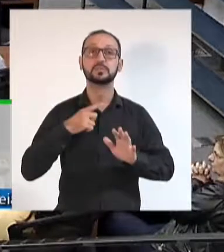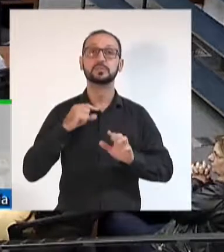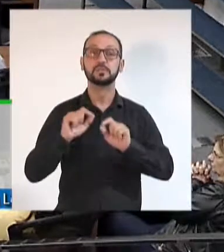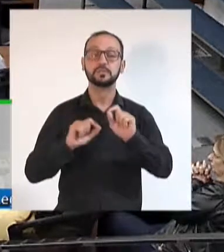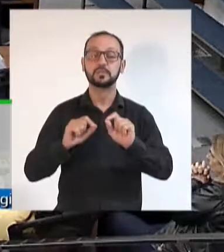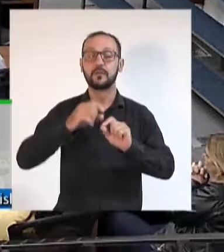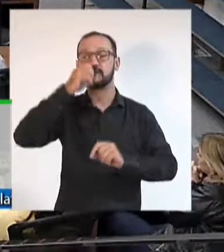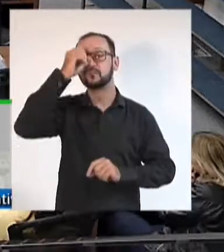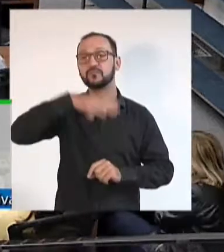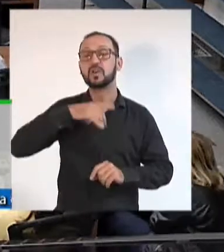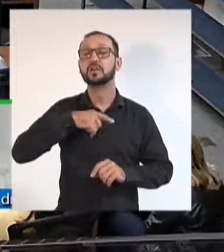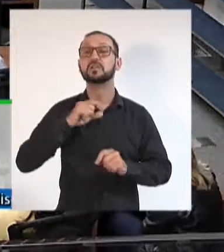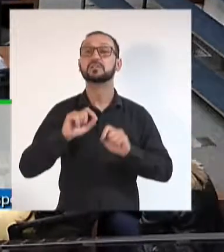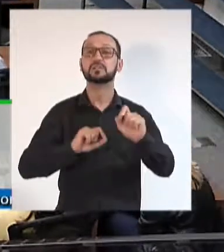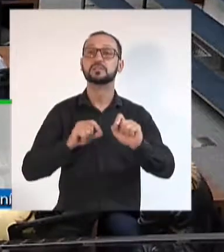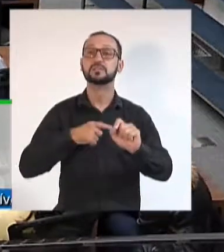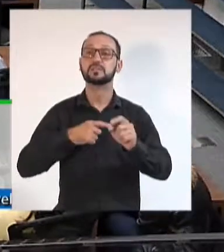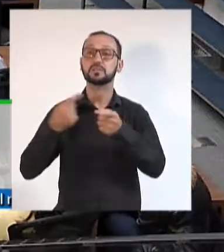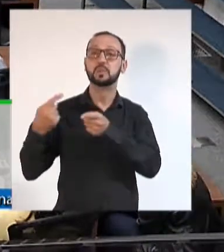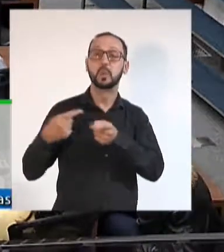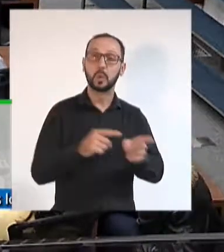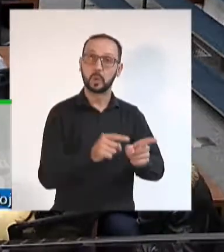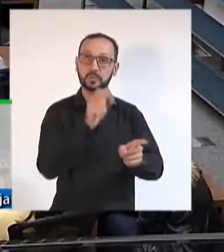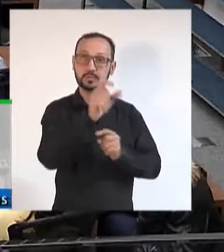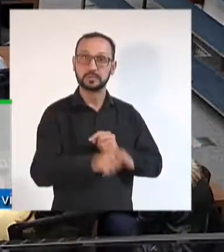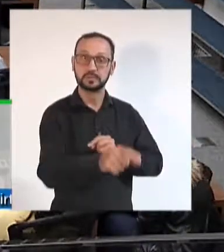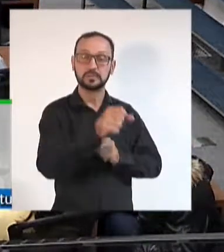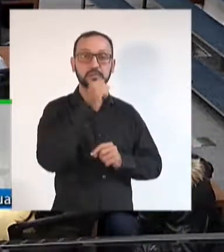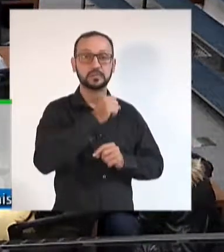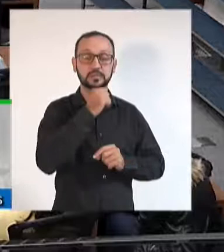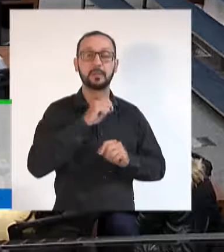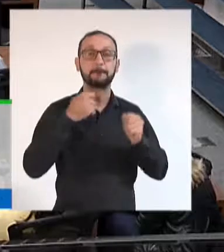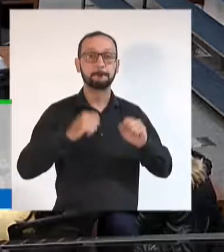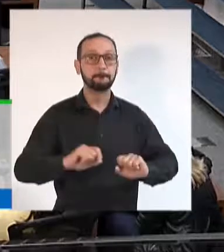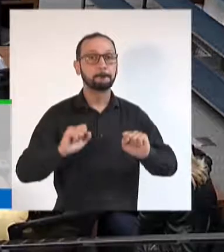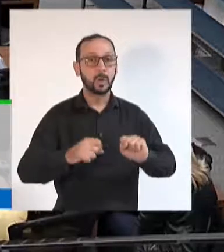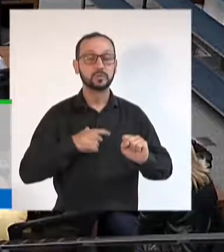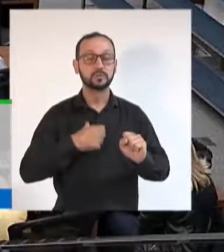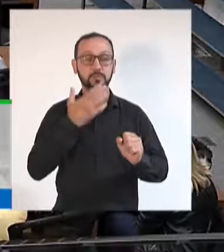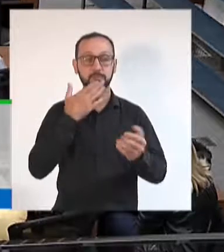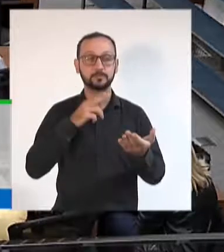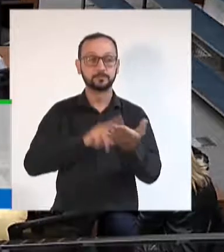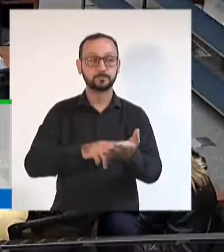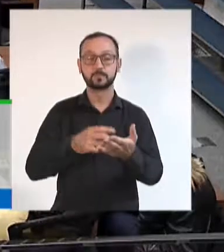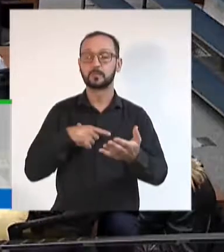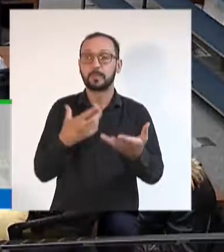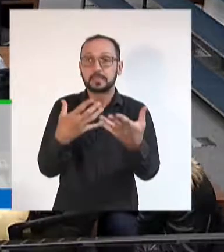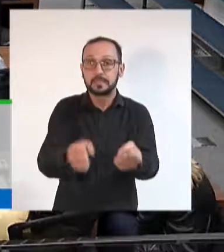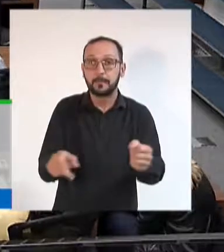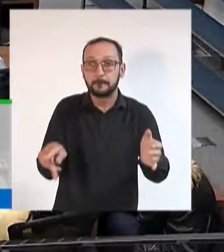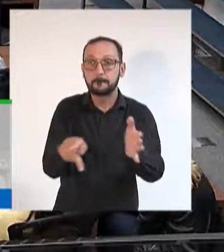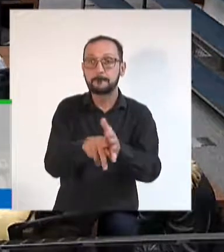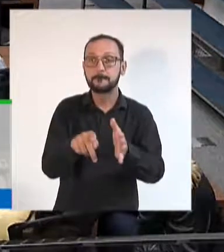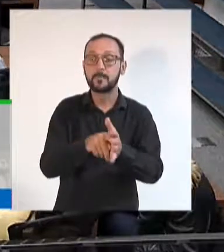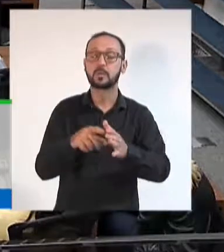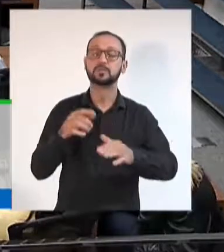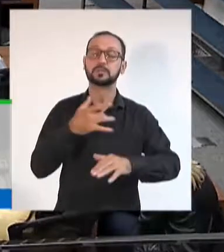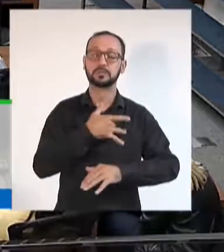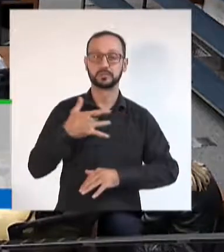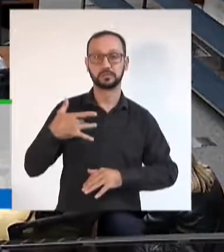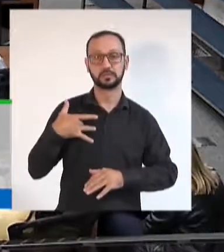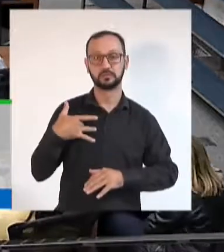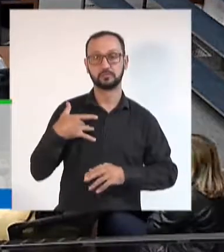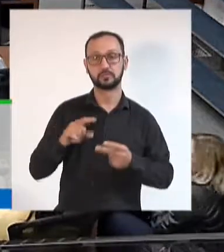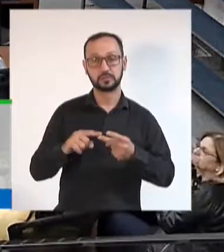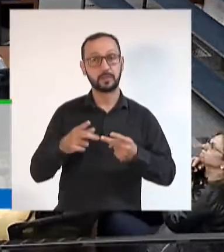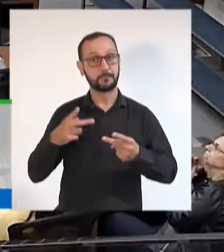confirmações de violência praticada contra idosos devem ser objeto de notificação compulsória pelos serviços de saúde públicos